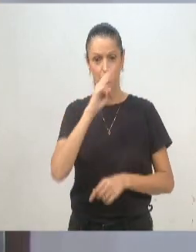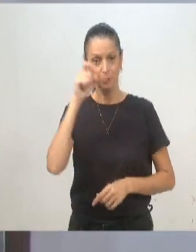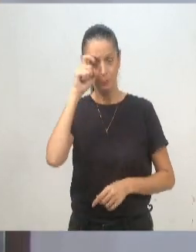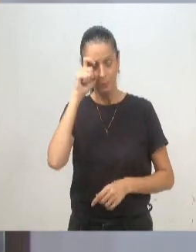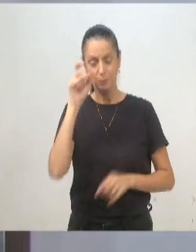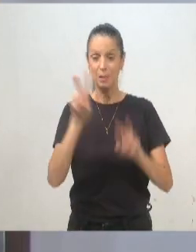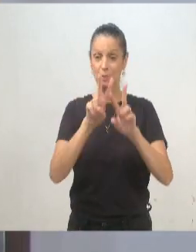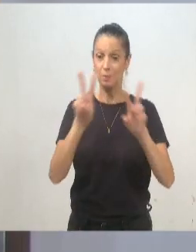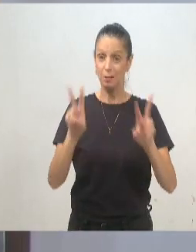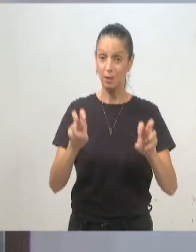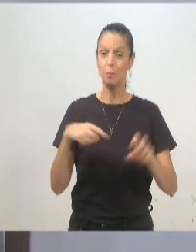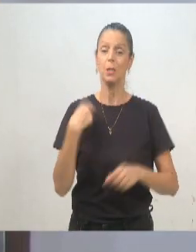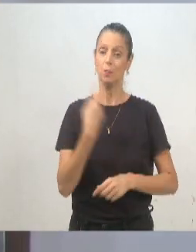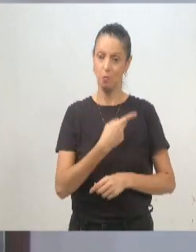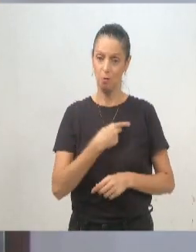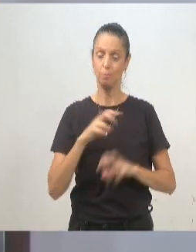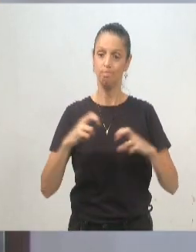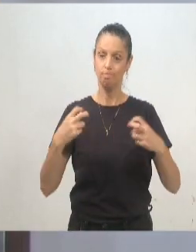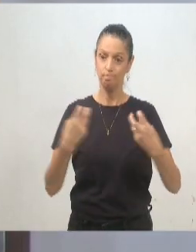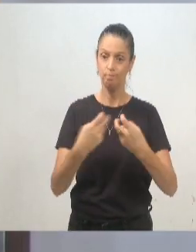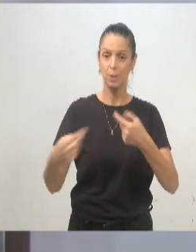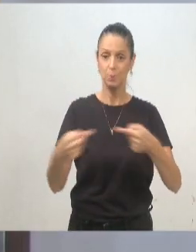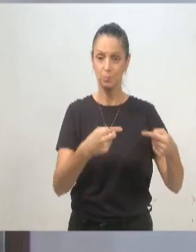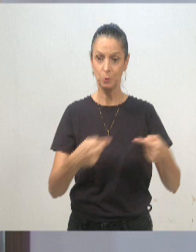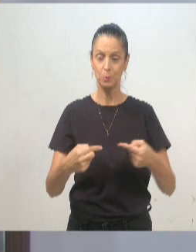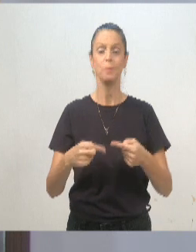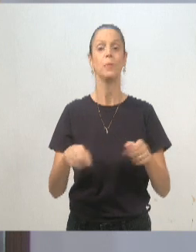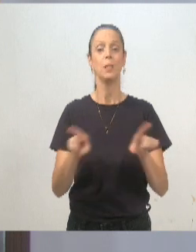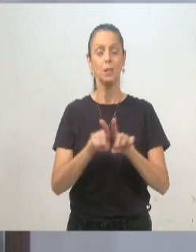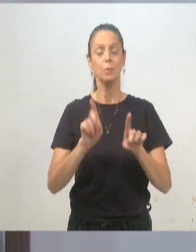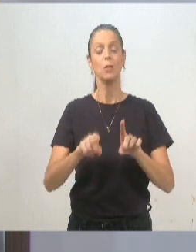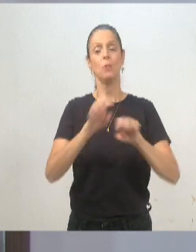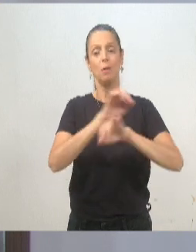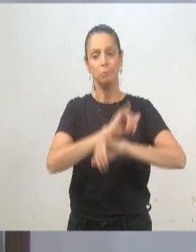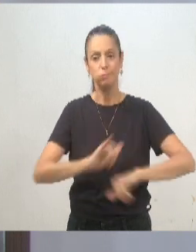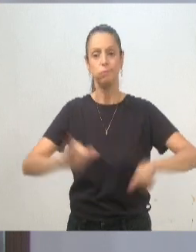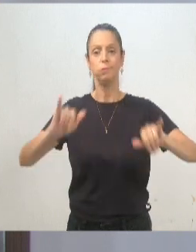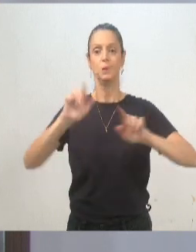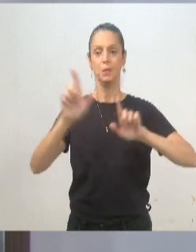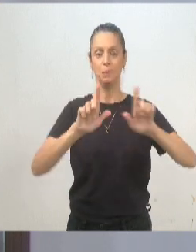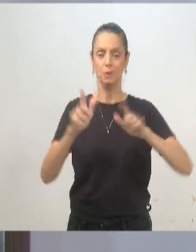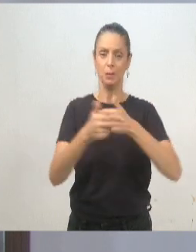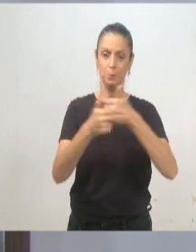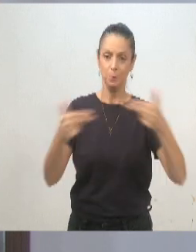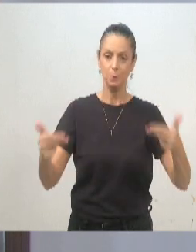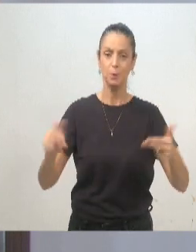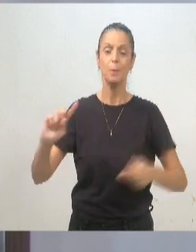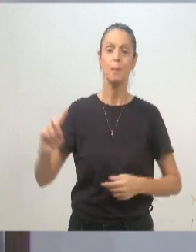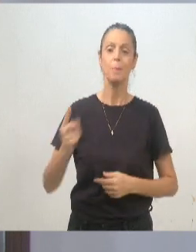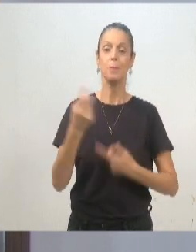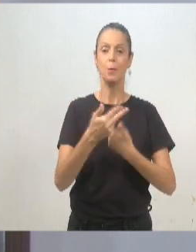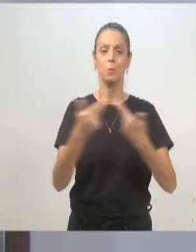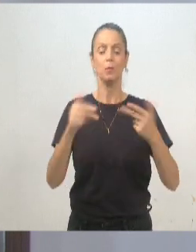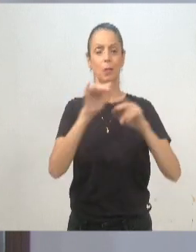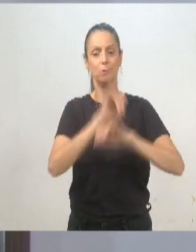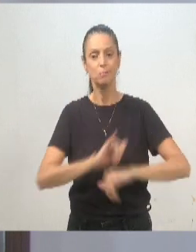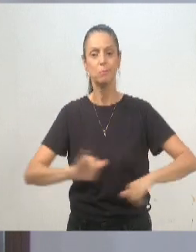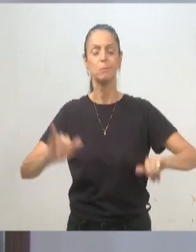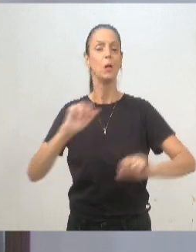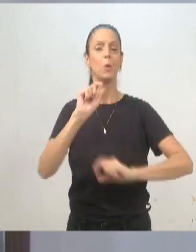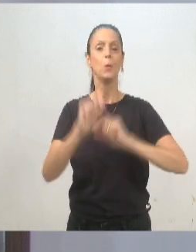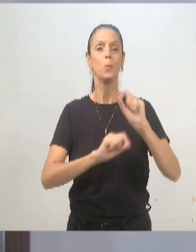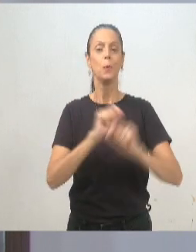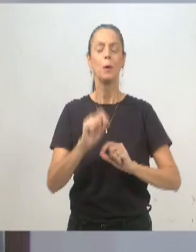trazido com muita ênfase, principalmente na imprensa, e a primeira coisa que foi trazida é